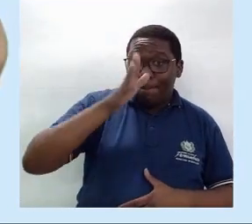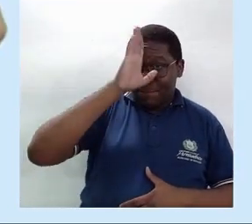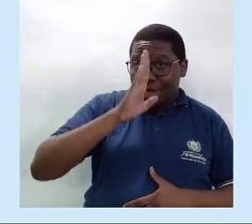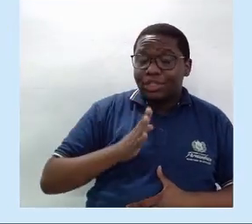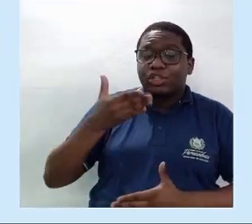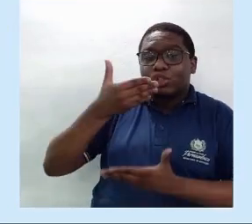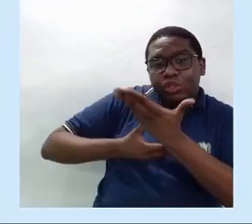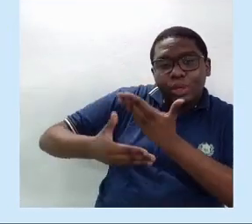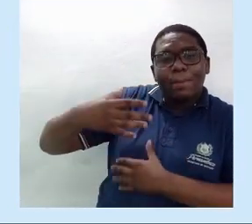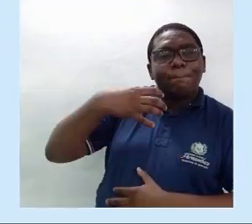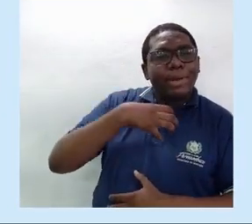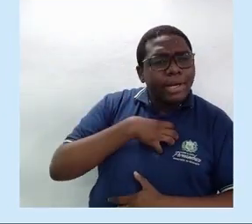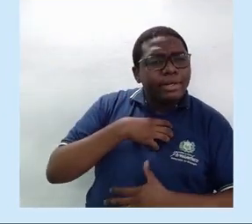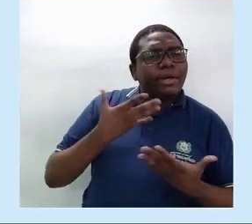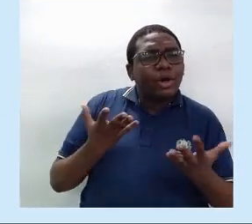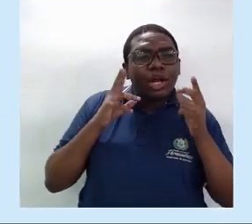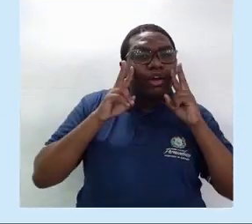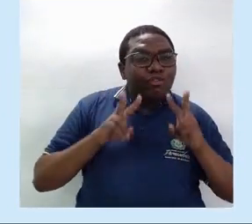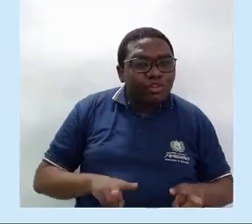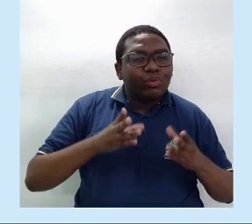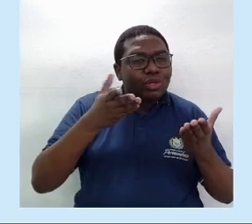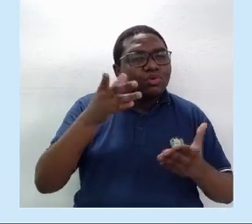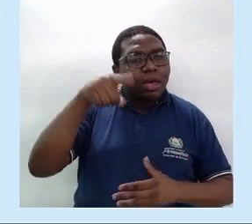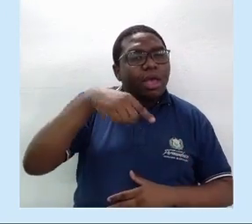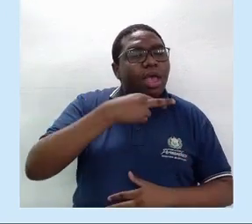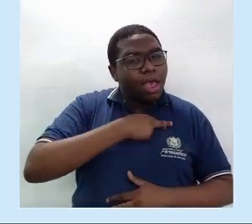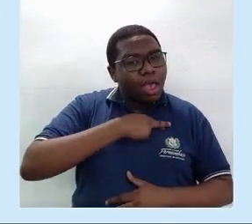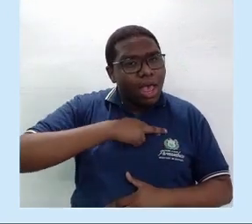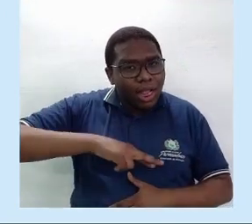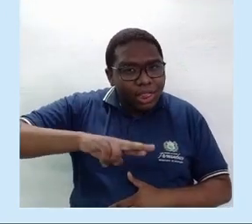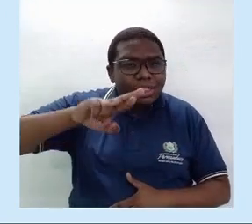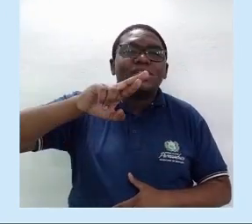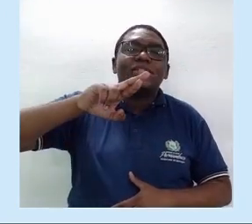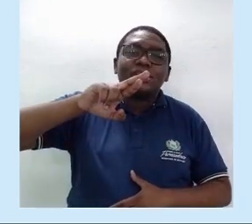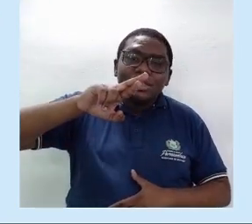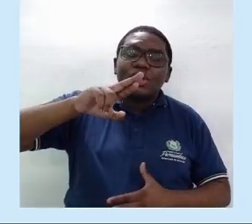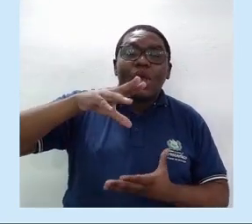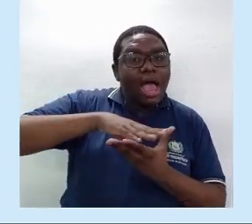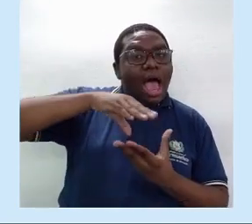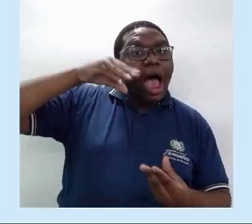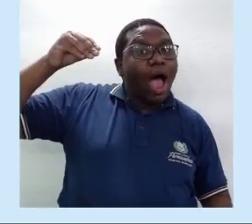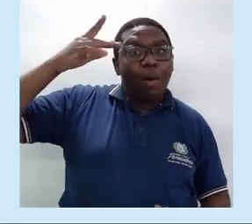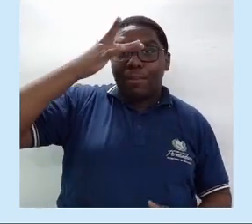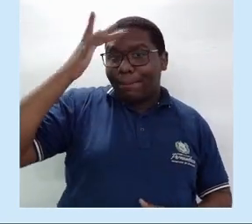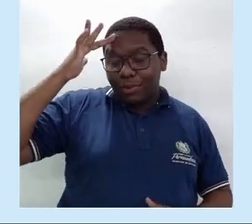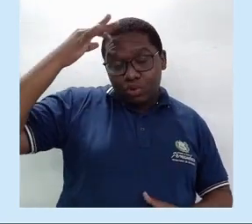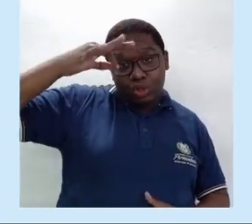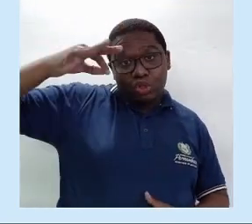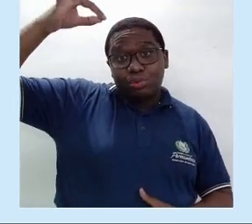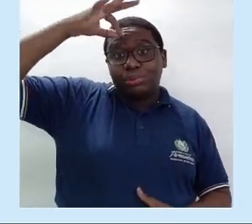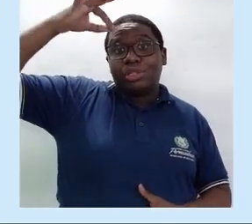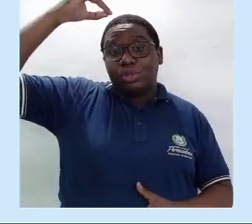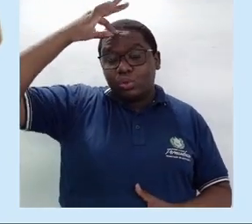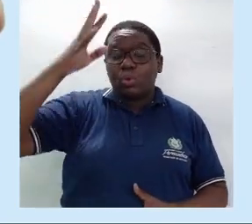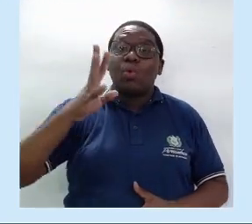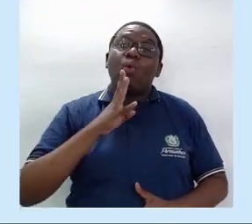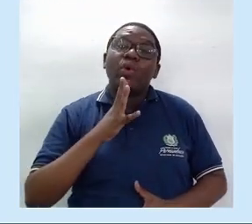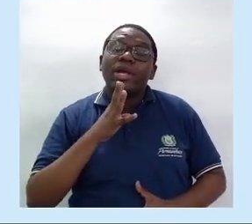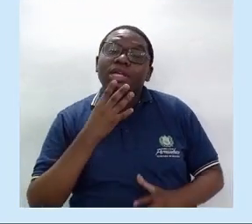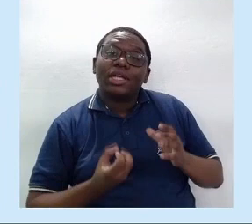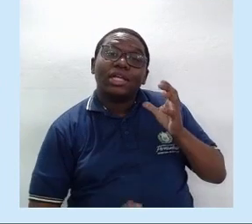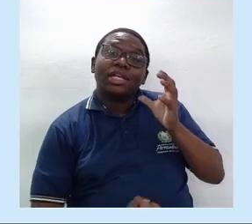e agora vimos que o Espiritismo é uma religião, uma doutrina, a alma, o espírito, conhecer a origem